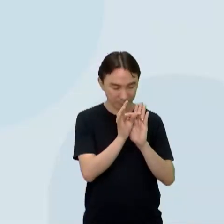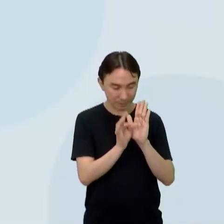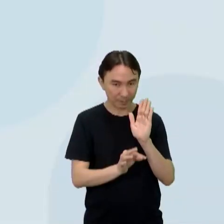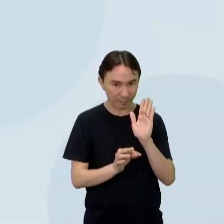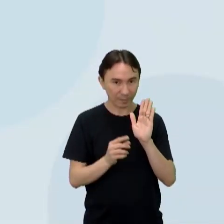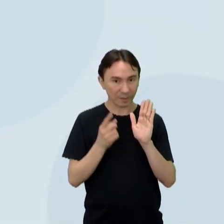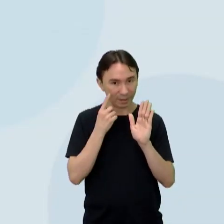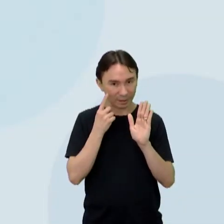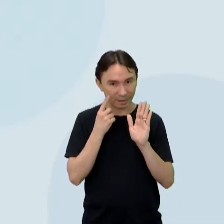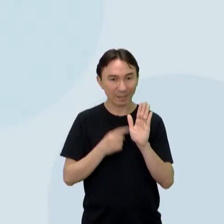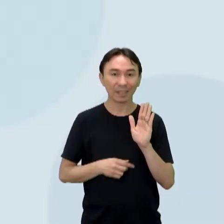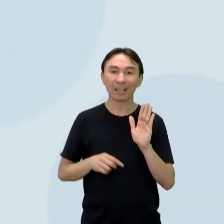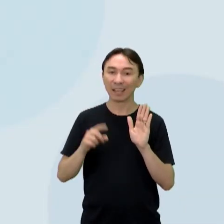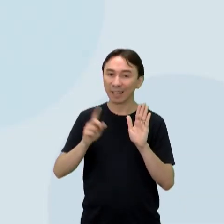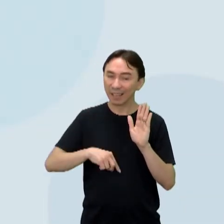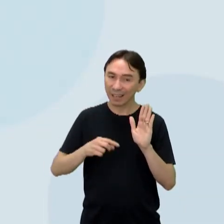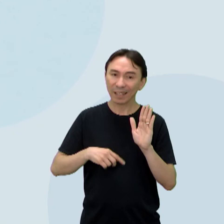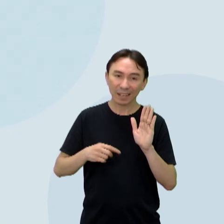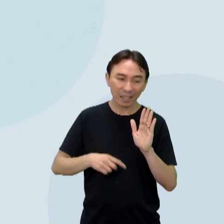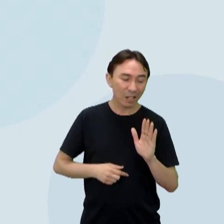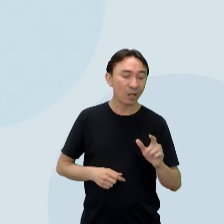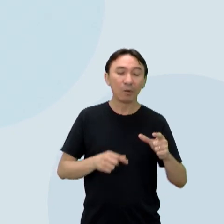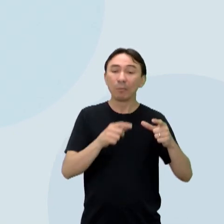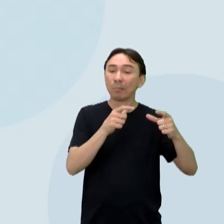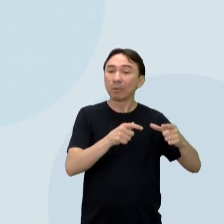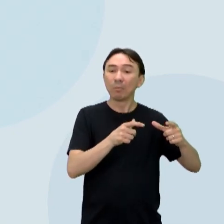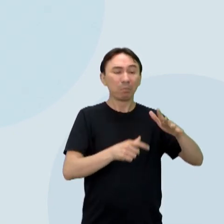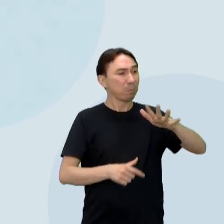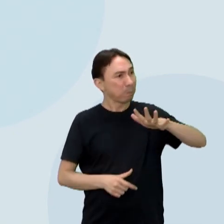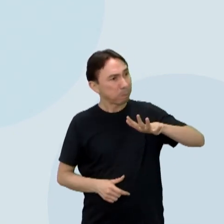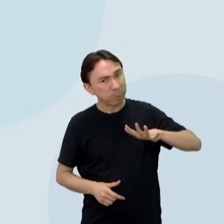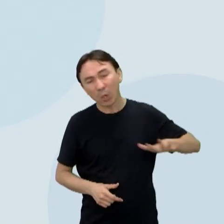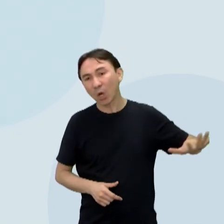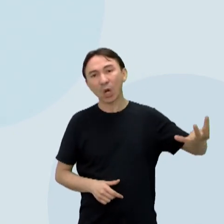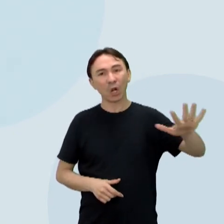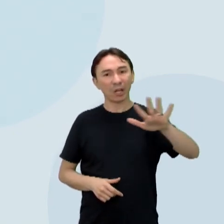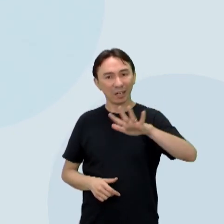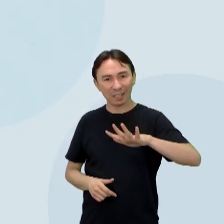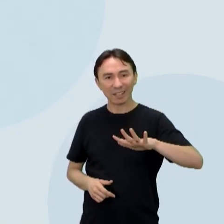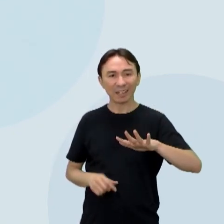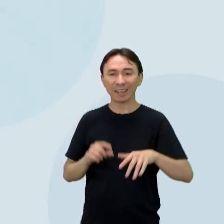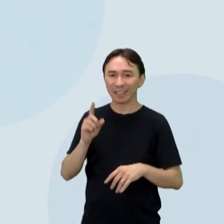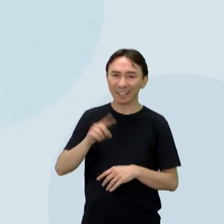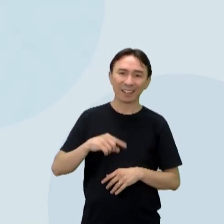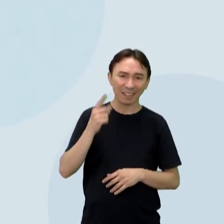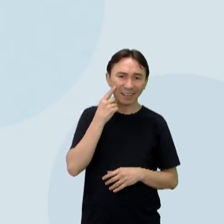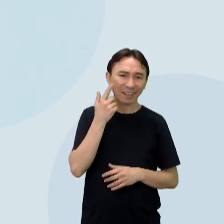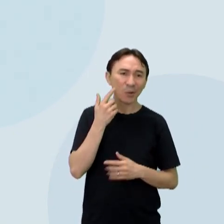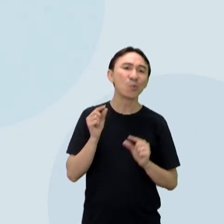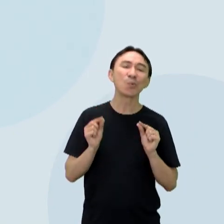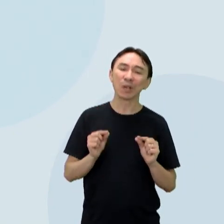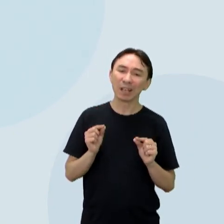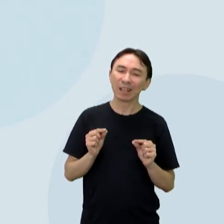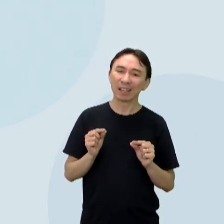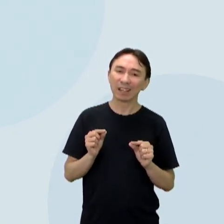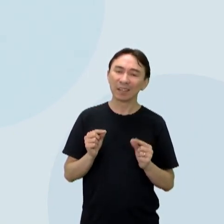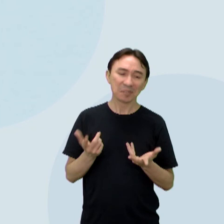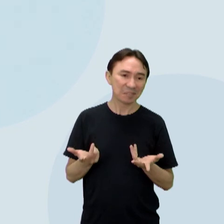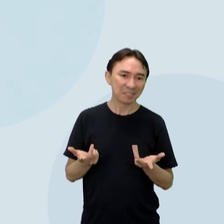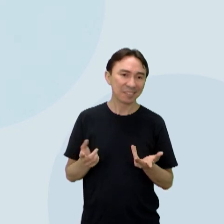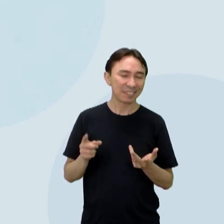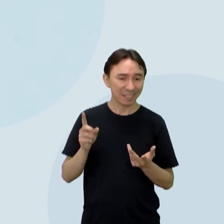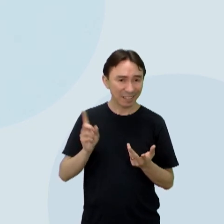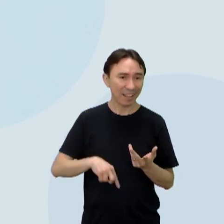toda parte exprime circunstância de. Então, dá uma ideia de que a Andréia já deu a resposta, Sim. explicando aí